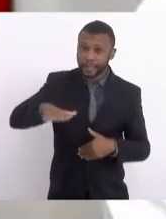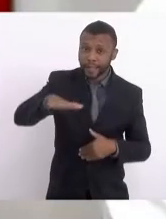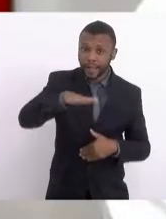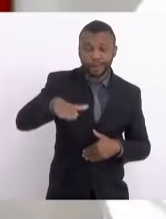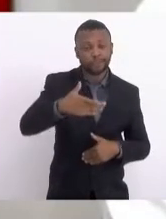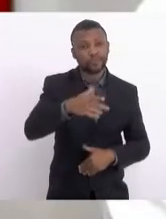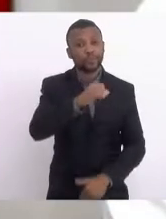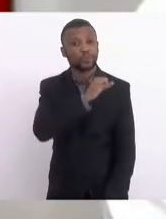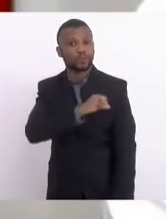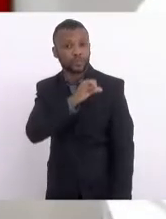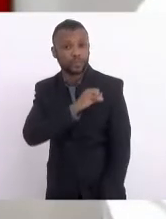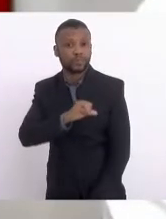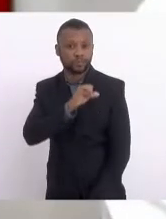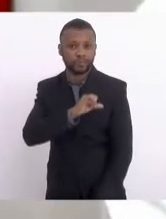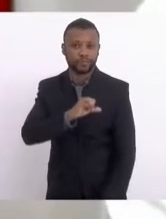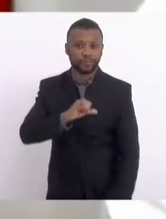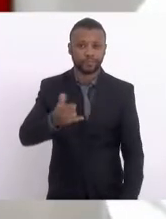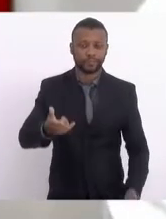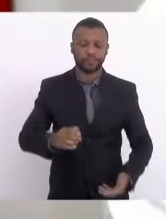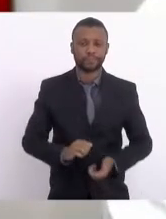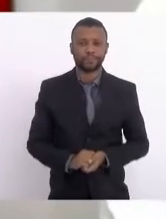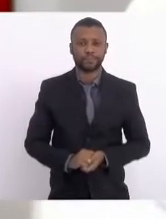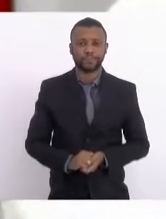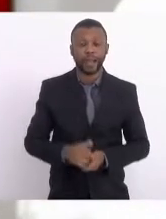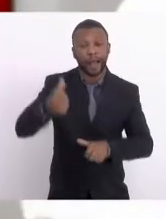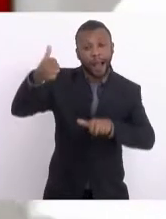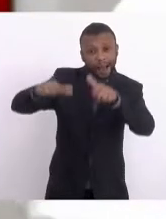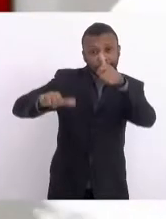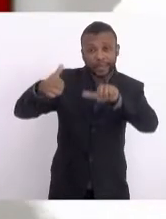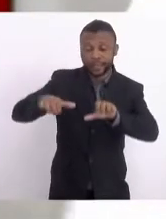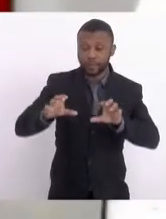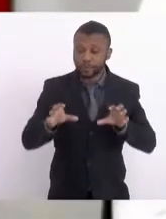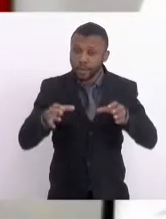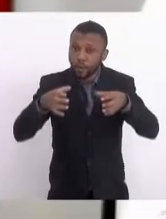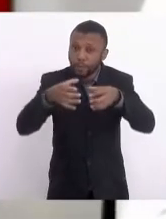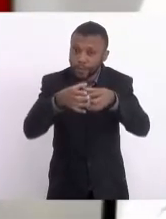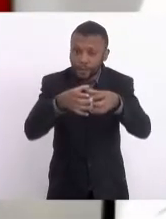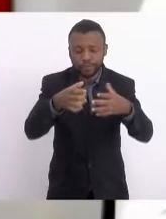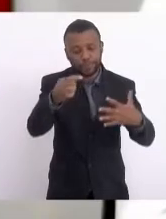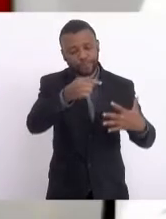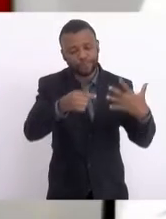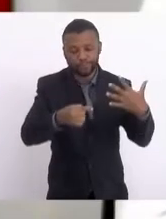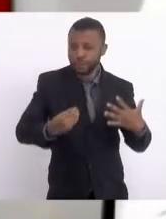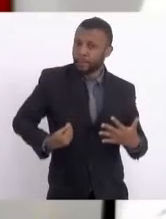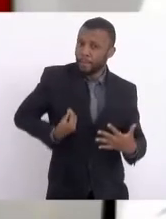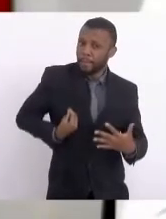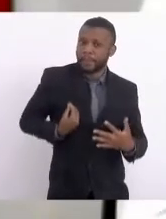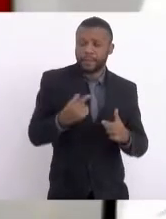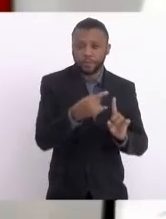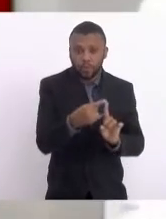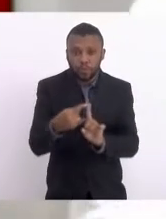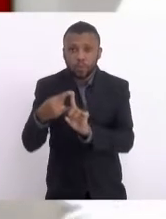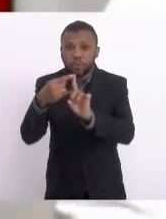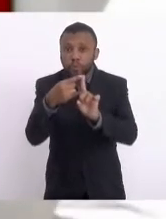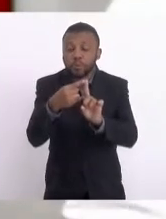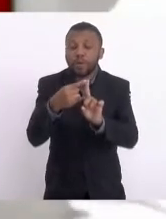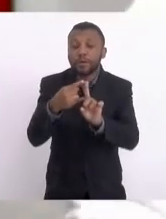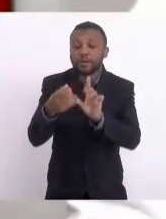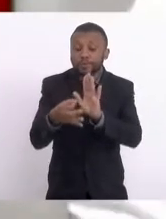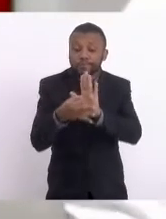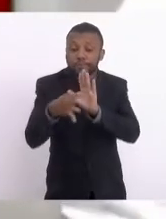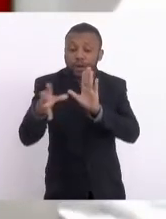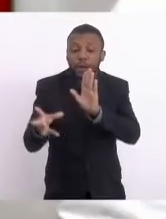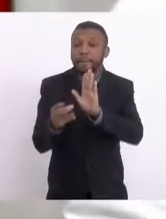do Rio de Janeiro e da outras providências. Pareceres das comissões de Constituição e Justiça pela constitucionalidade com emendas. Da pessoa